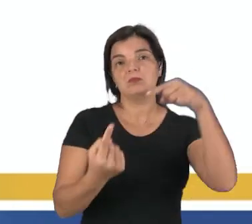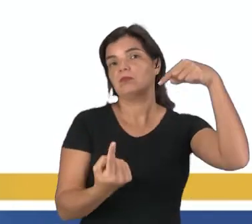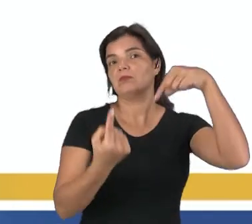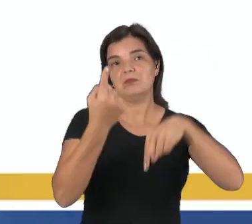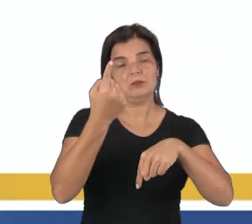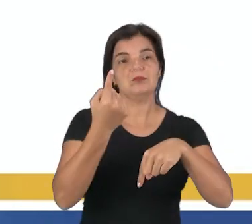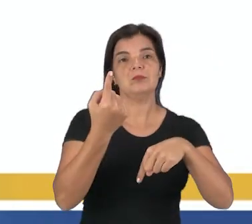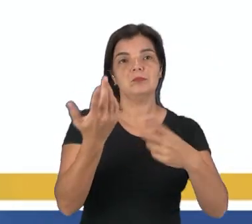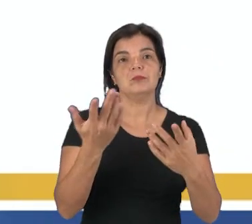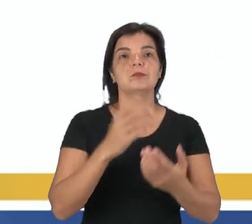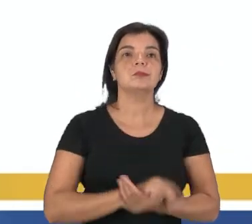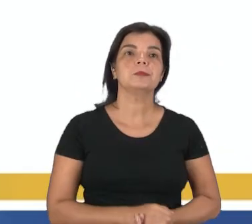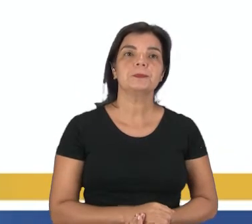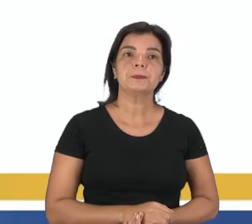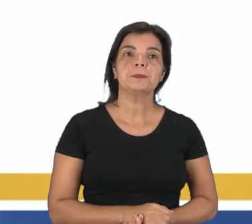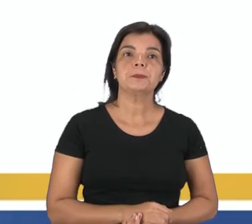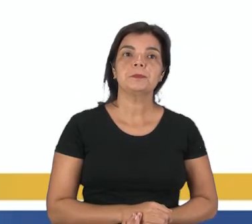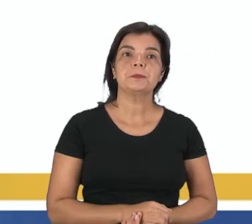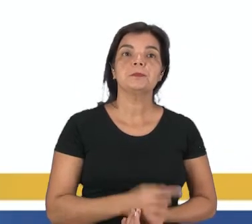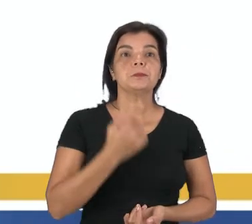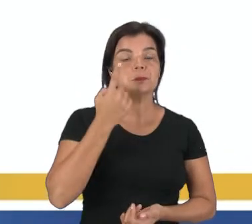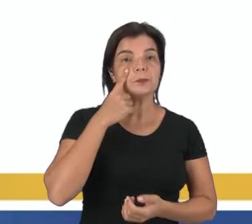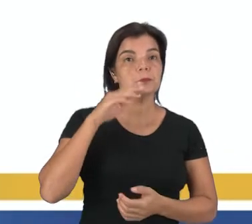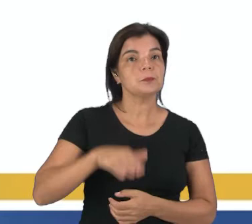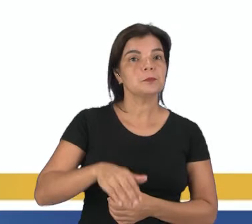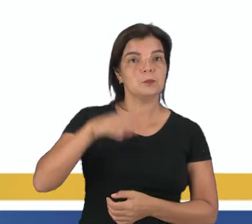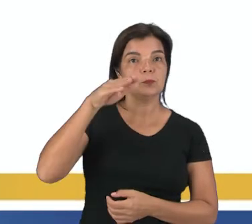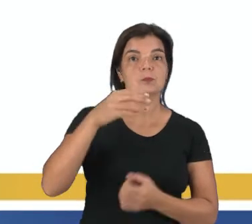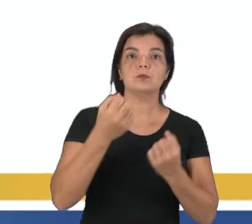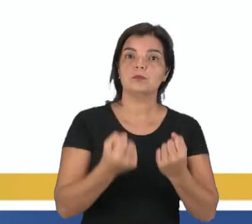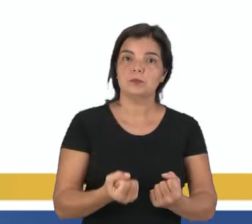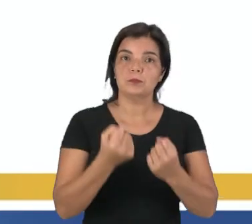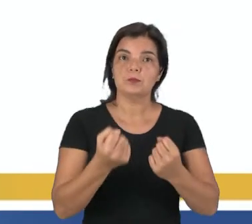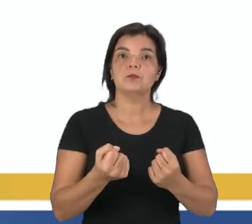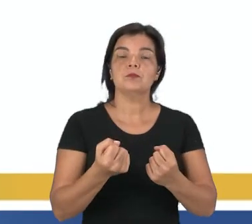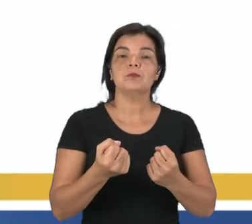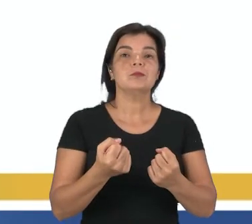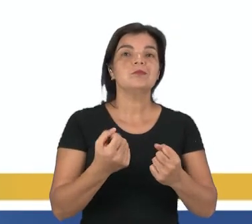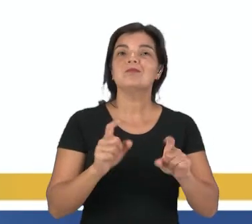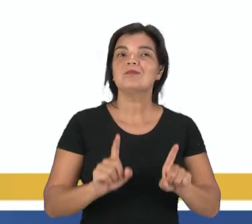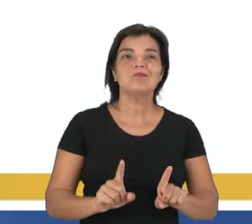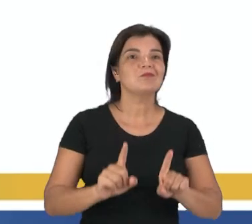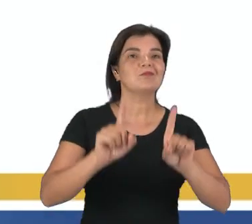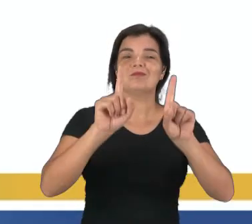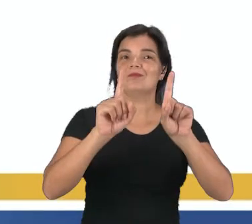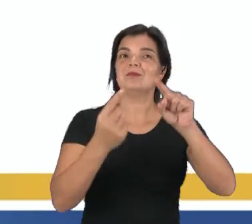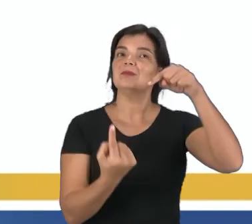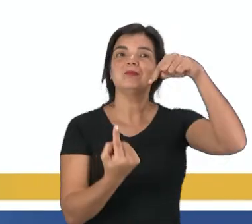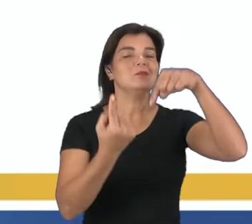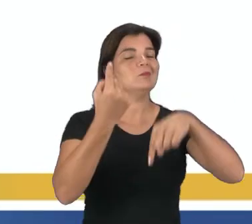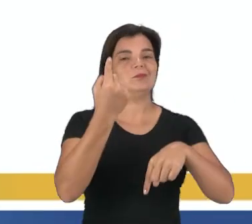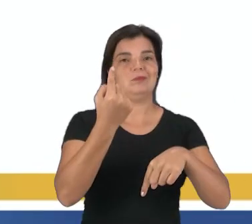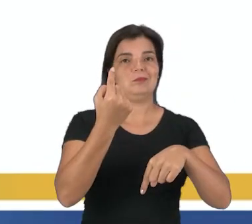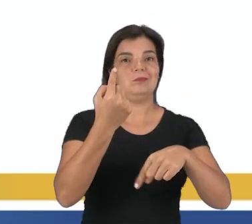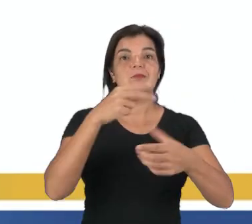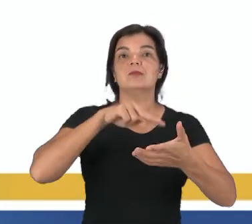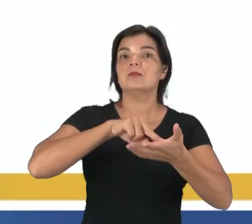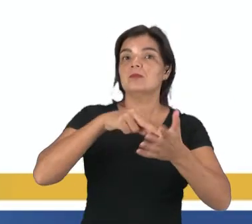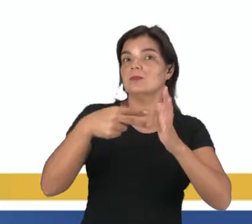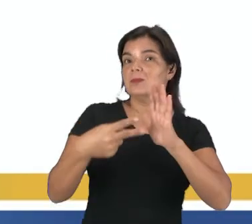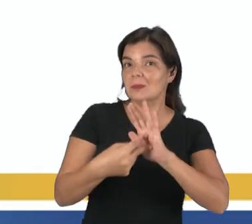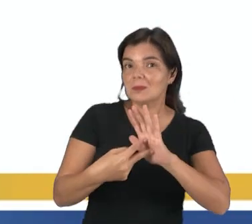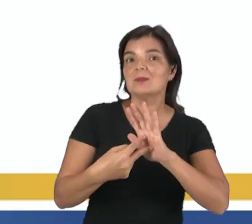não iam ser inversamente proporcionais. Note que a altura e a massa de uma pessoa não são diretamente nem